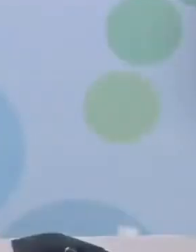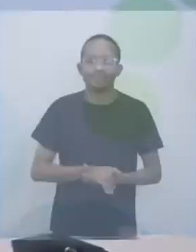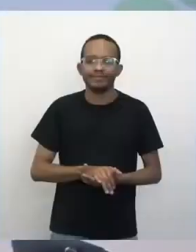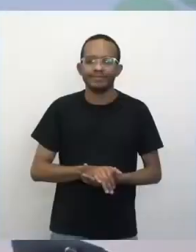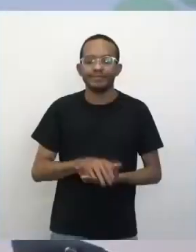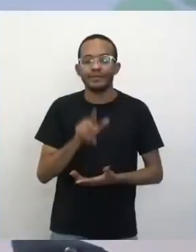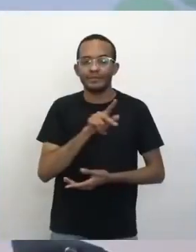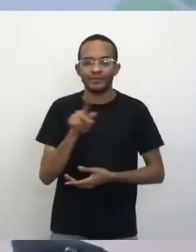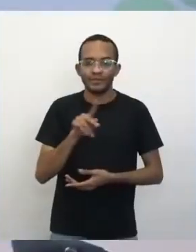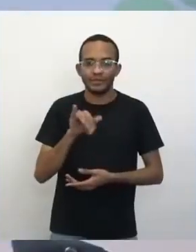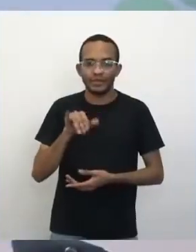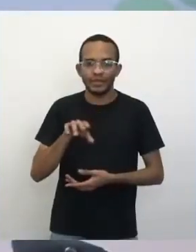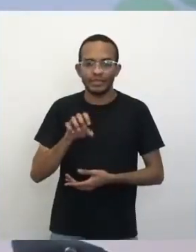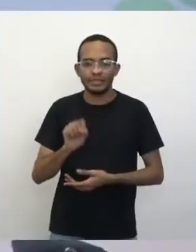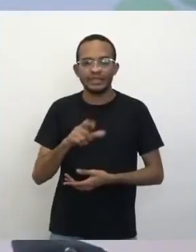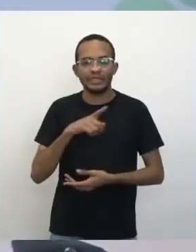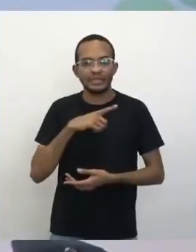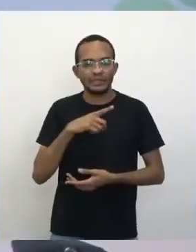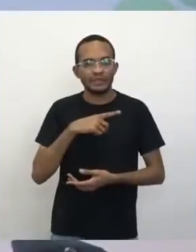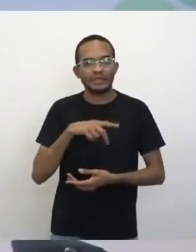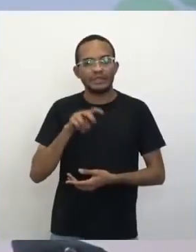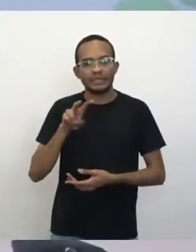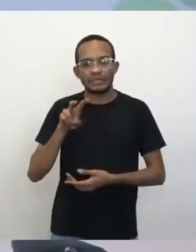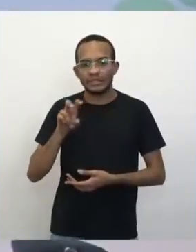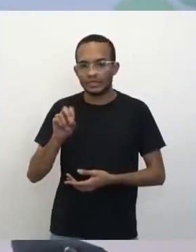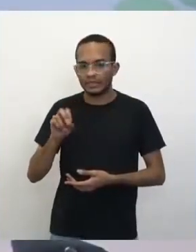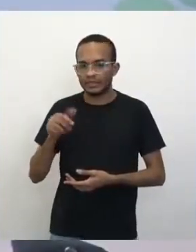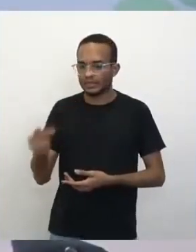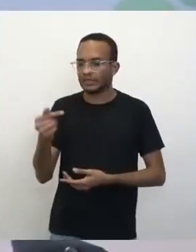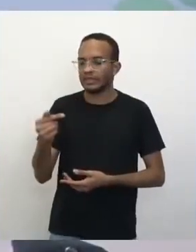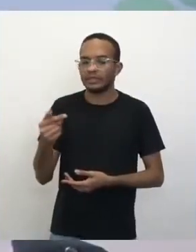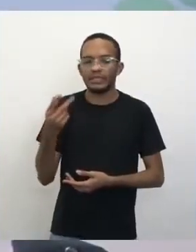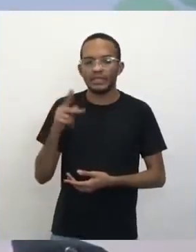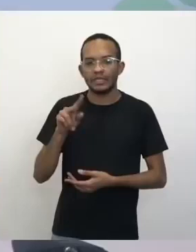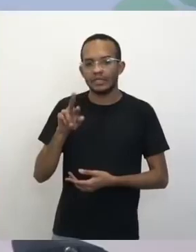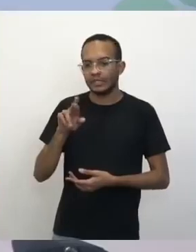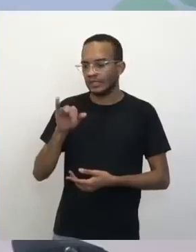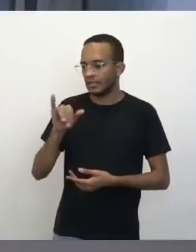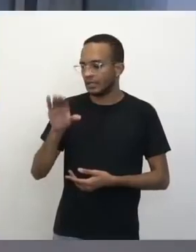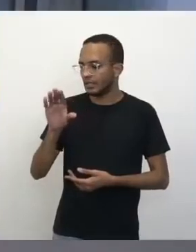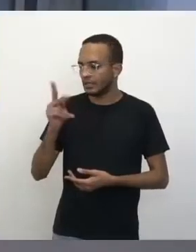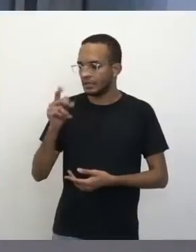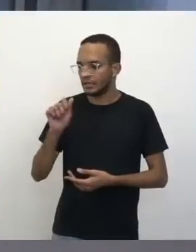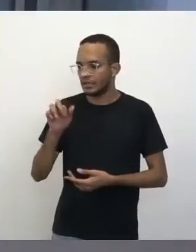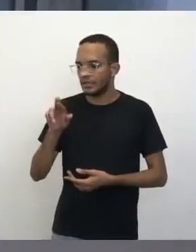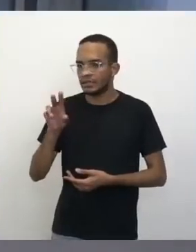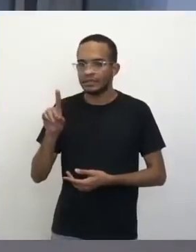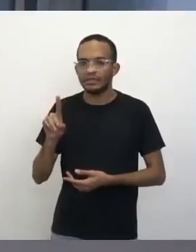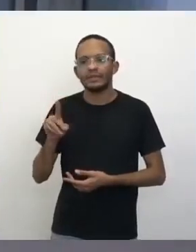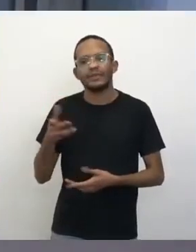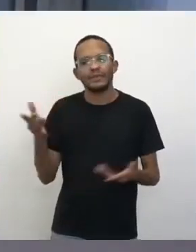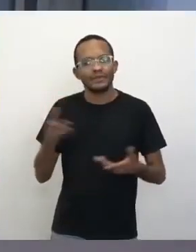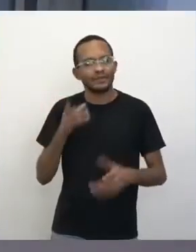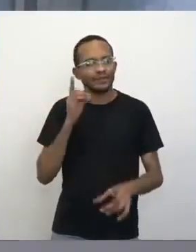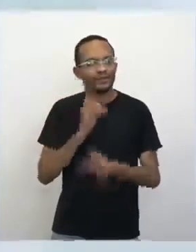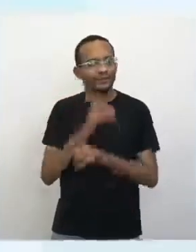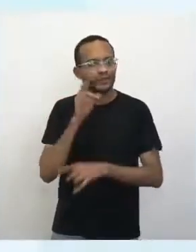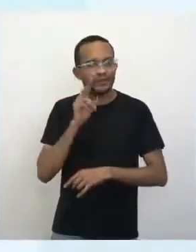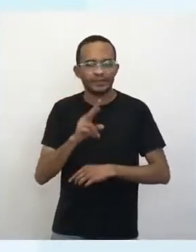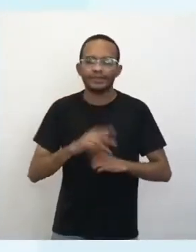Professor Inês, apareceu aqui 507 centímetros cúbicos. Richard, um bom aluno. E aí? Vamos lá, vamos conferir,